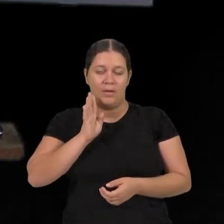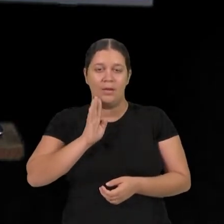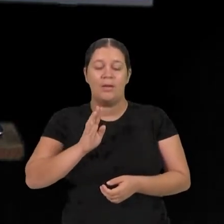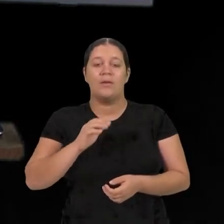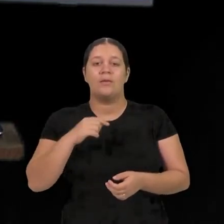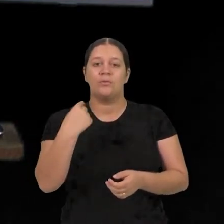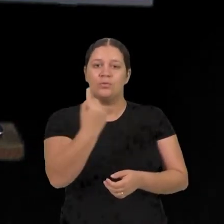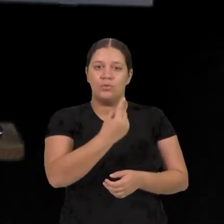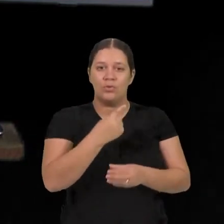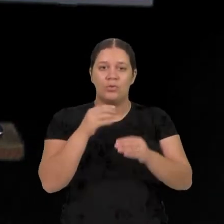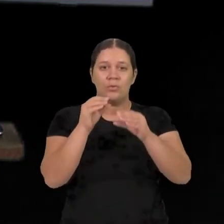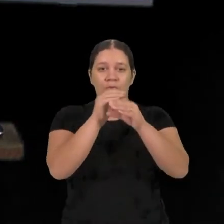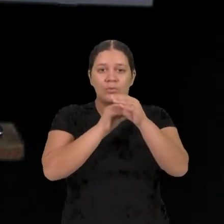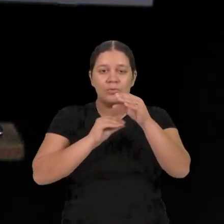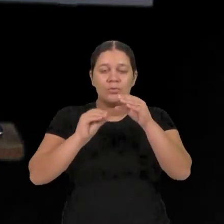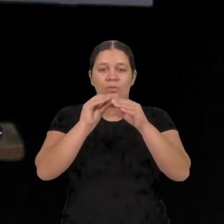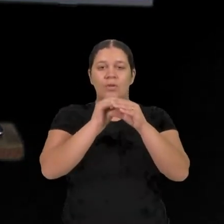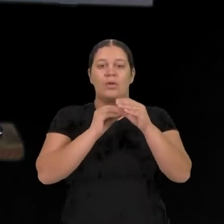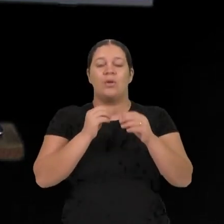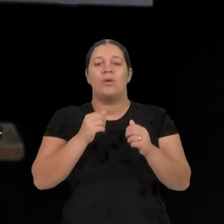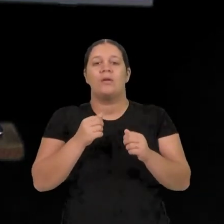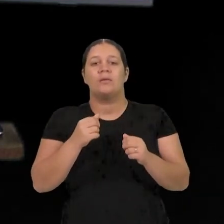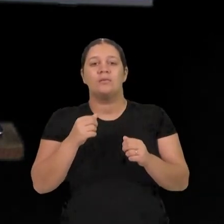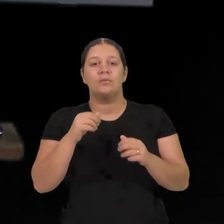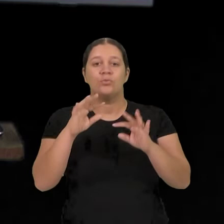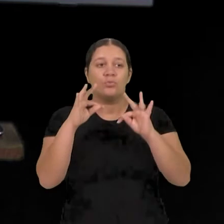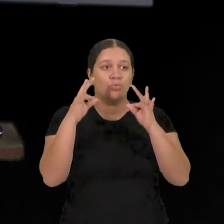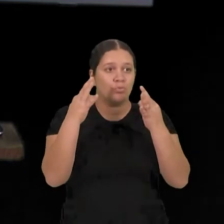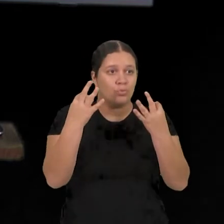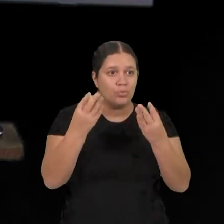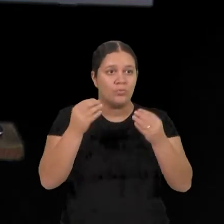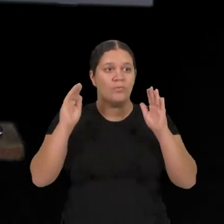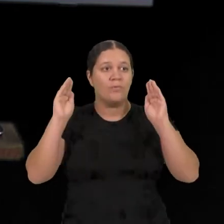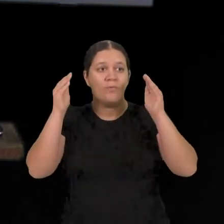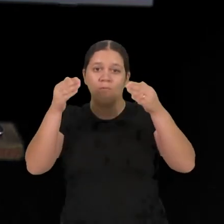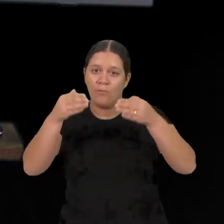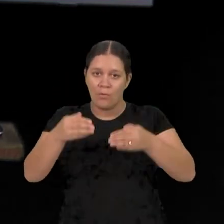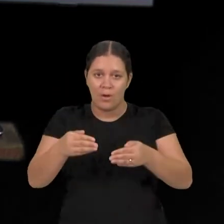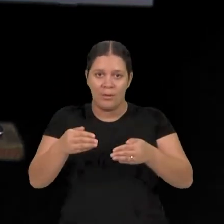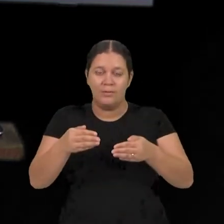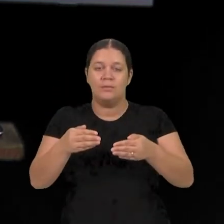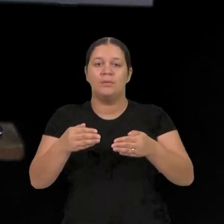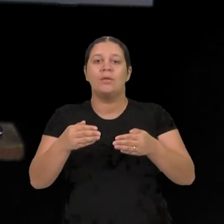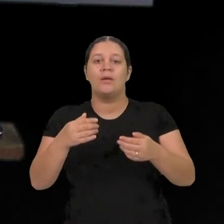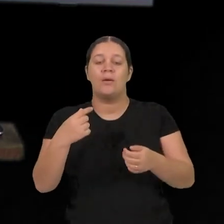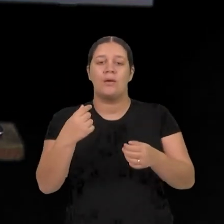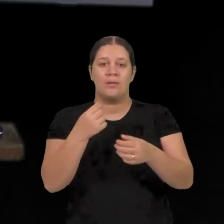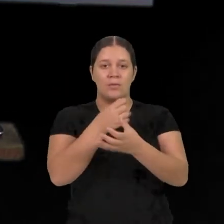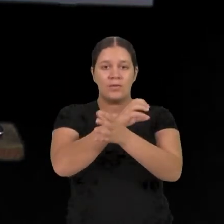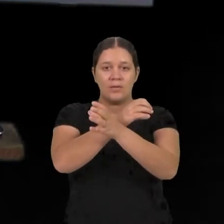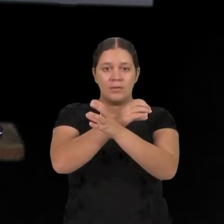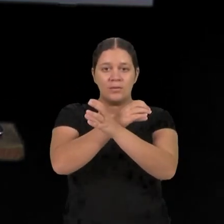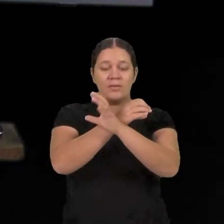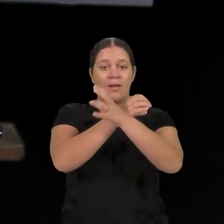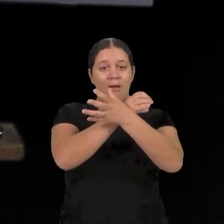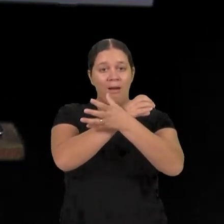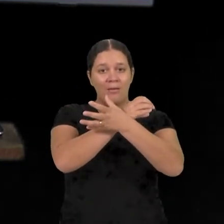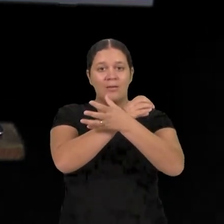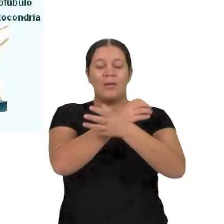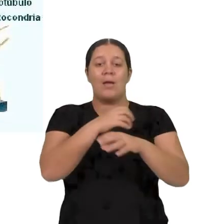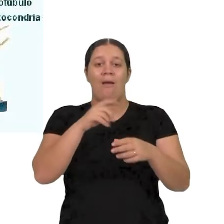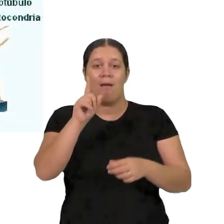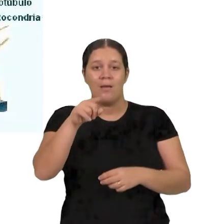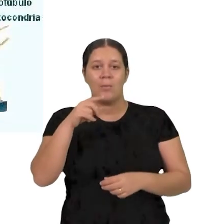essa organela. A gente sempre fica focado em mitocôndria, complexo, retículo, não sei o quê. Mas o citoesqueleto tem importância